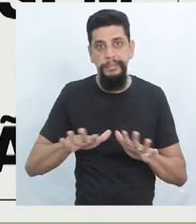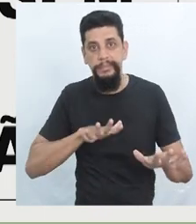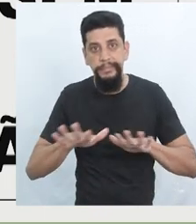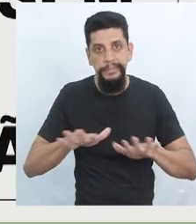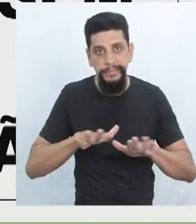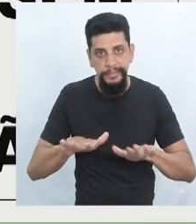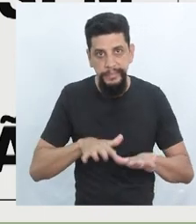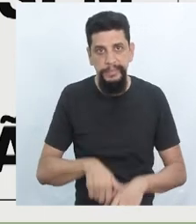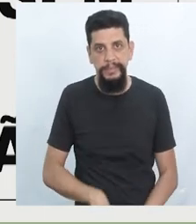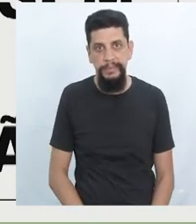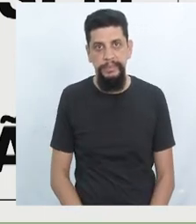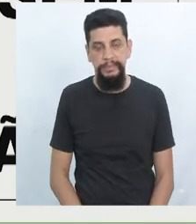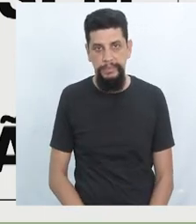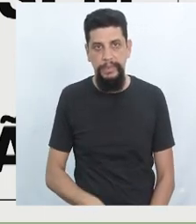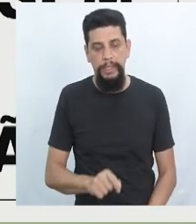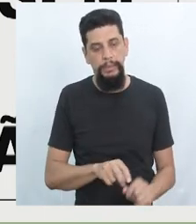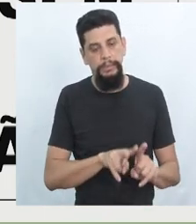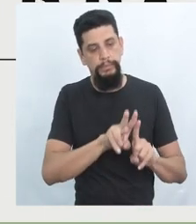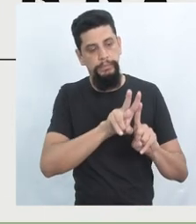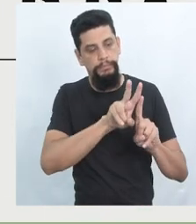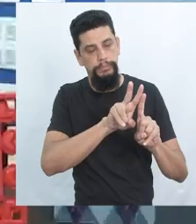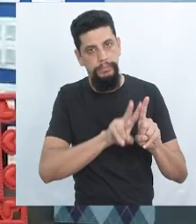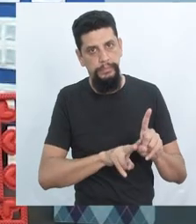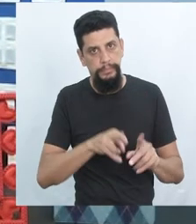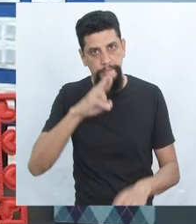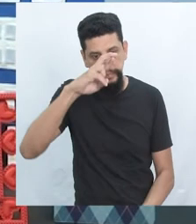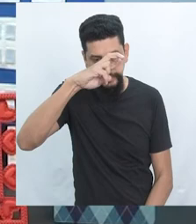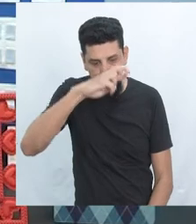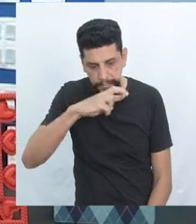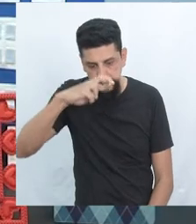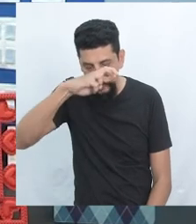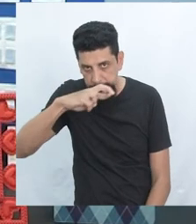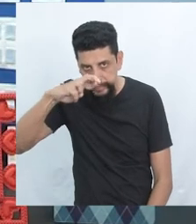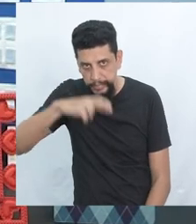da ação. Este é o refrão.